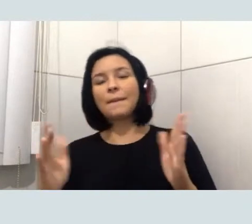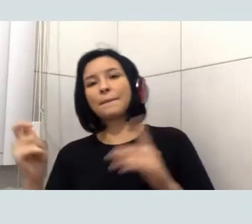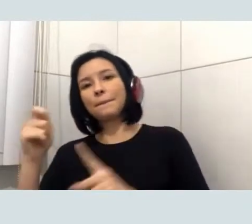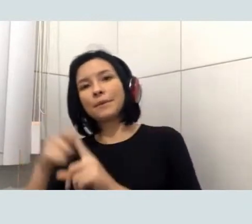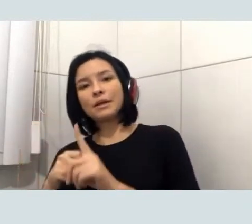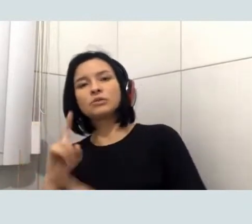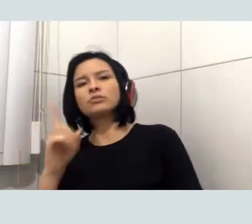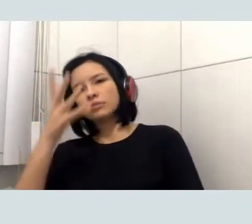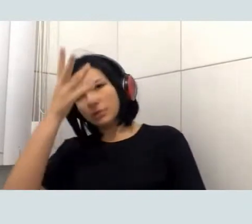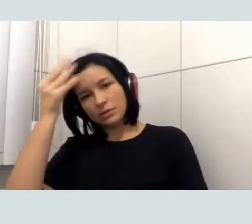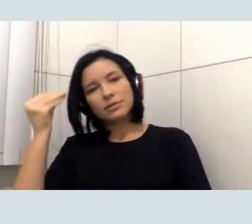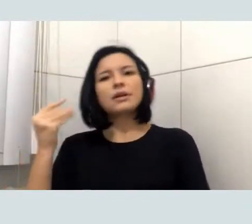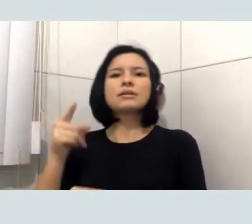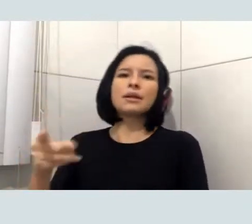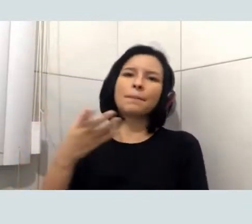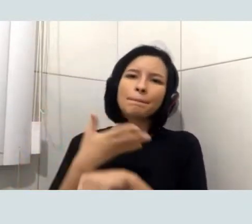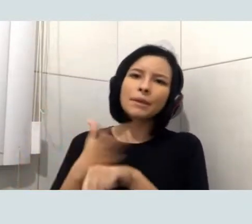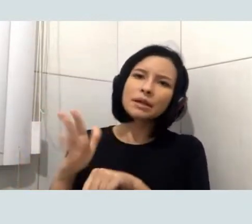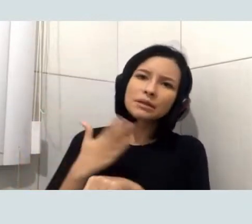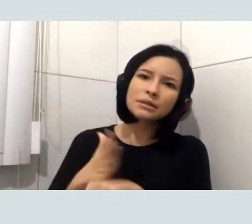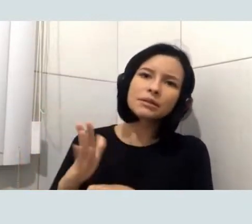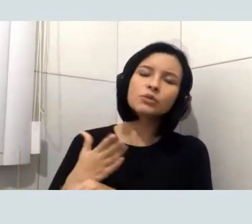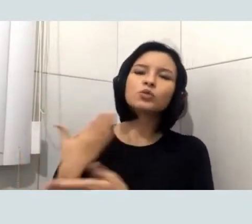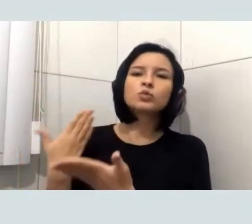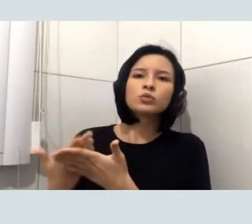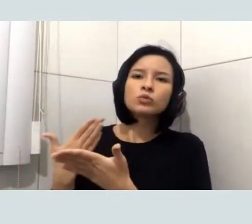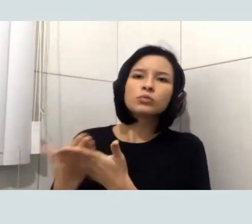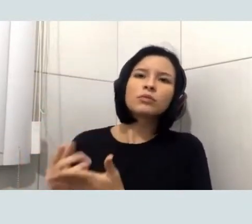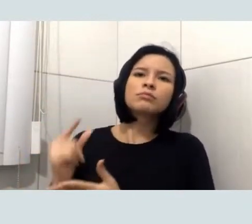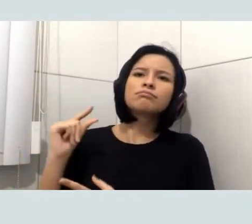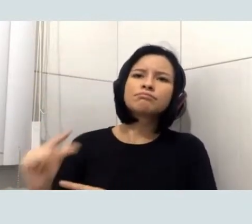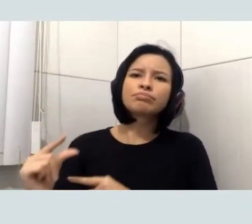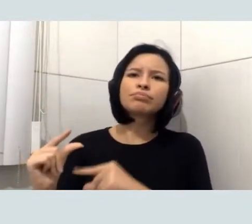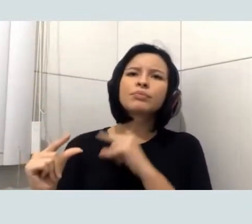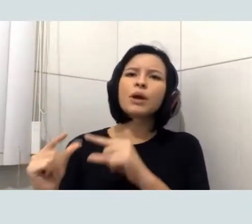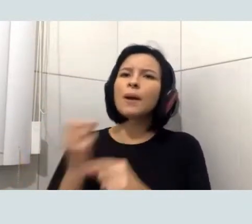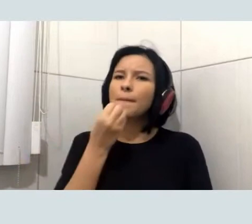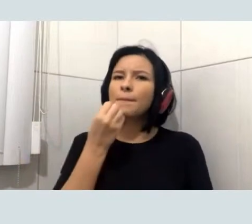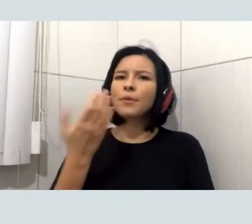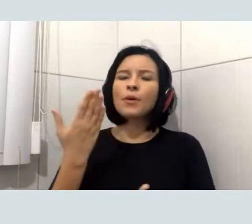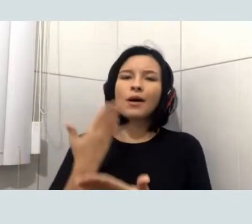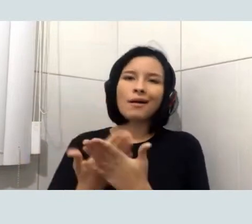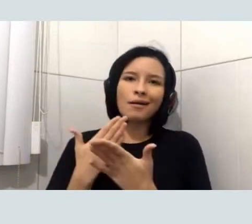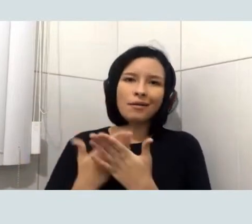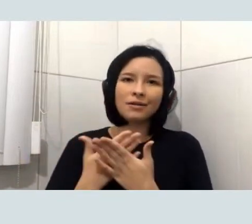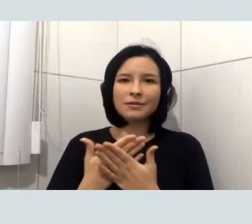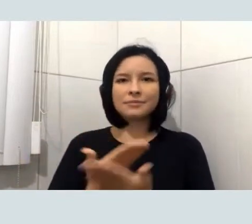praticando, não esqueçam de ir estudando aos poucos. Boa aula para vocês.